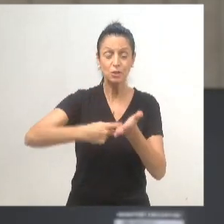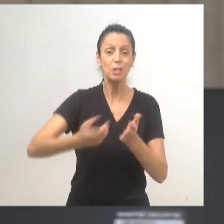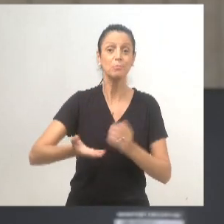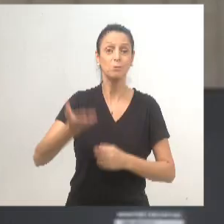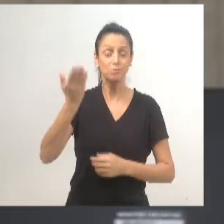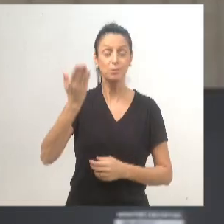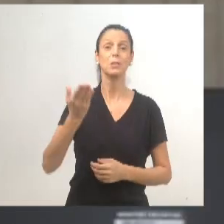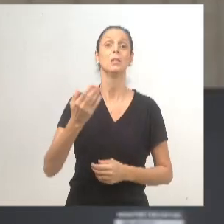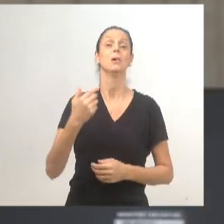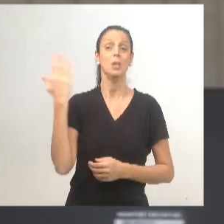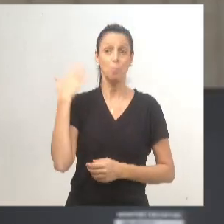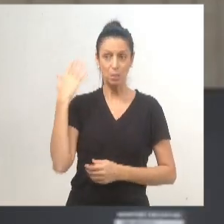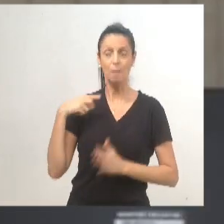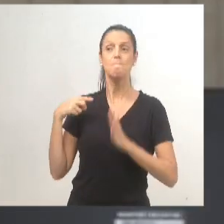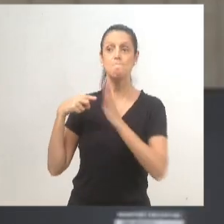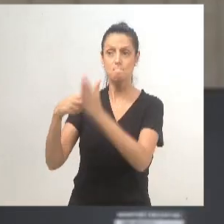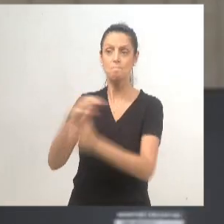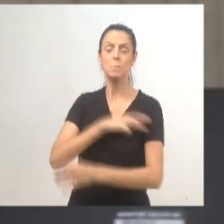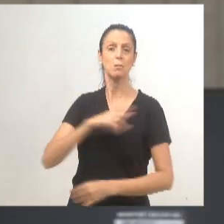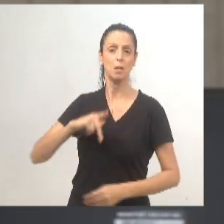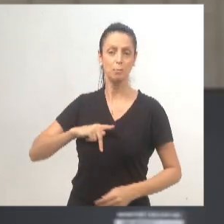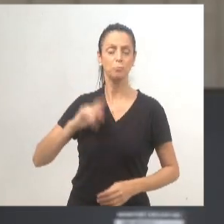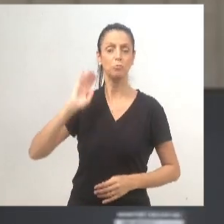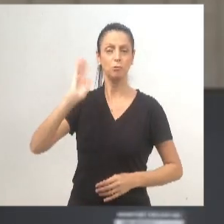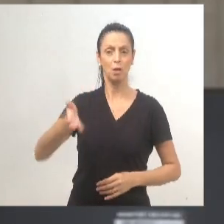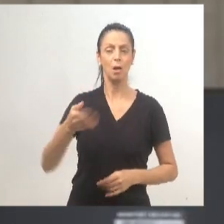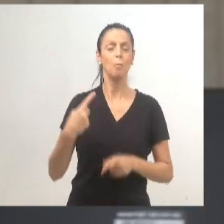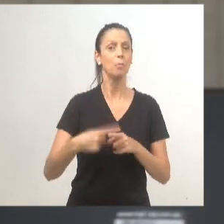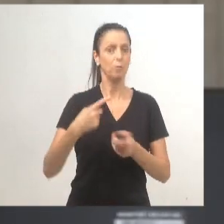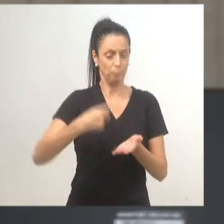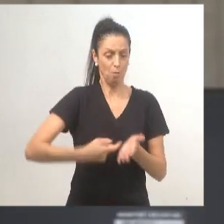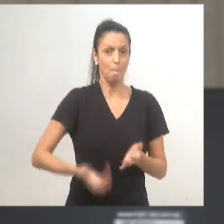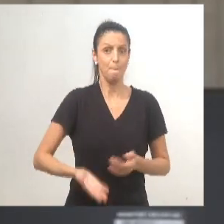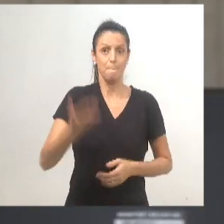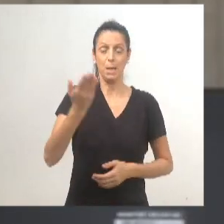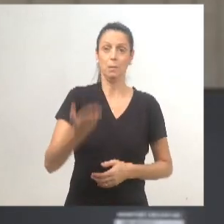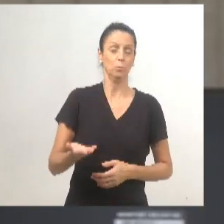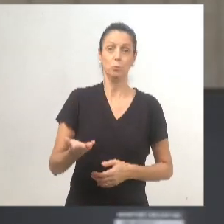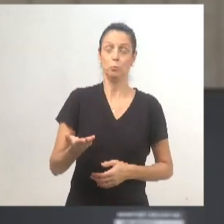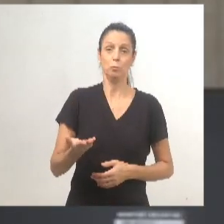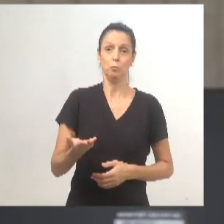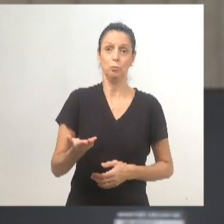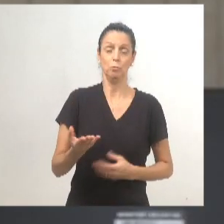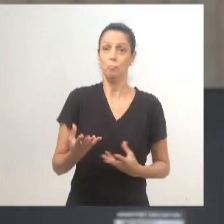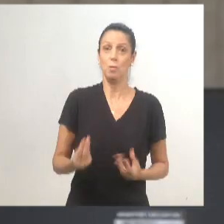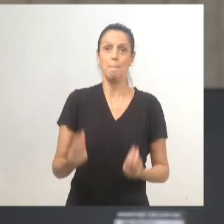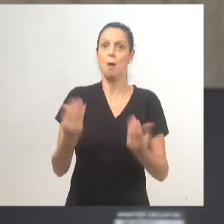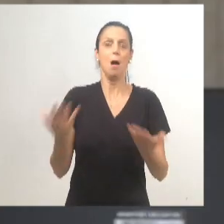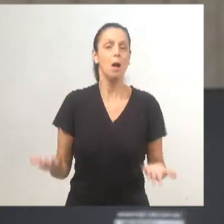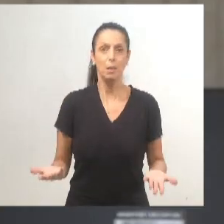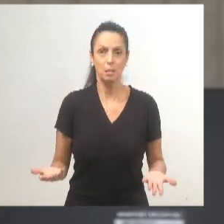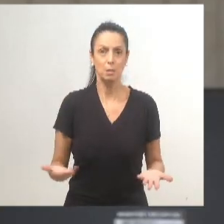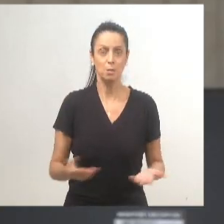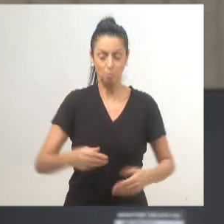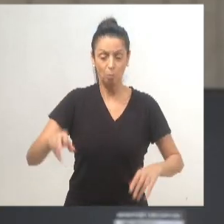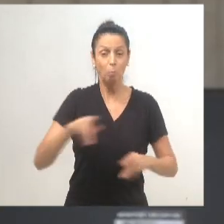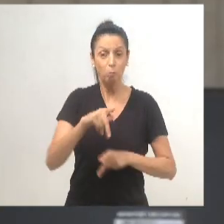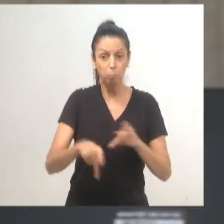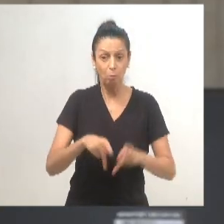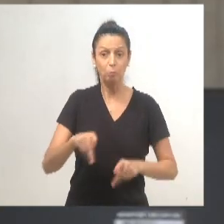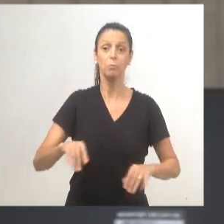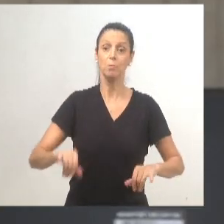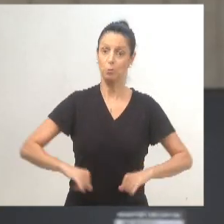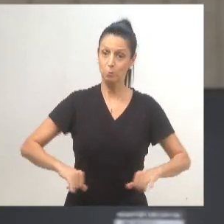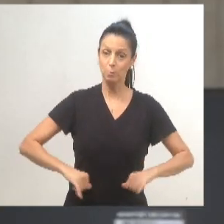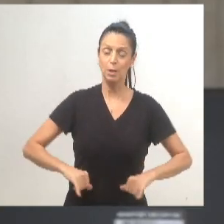no Ministério Público, que eu entendo que realmente foi um aumento abusivo, está sendo, o povo está sentindo. Mas aí eu